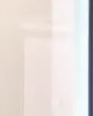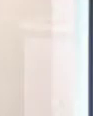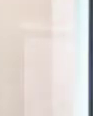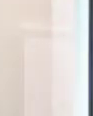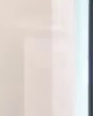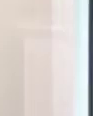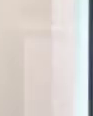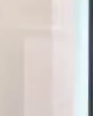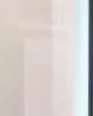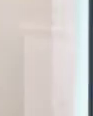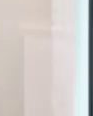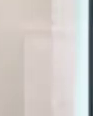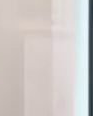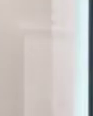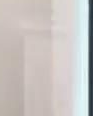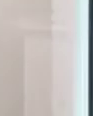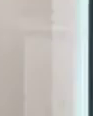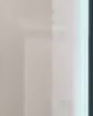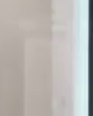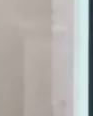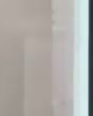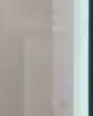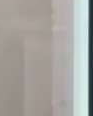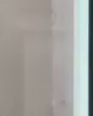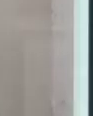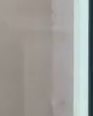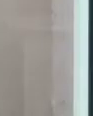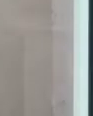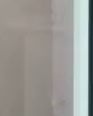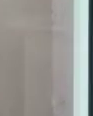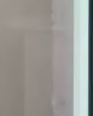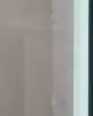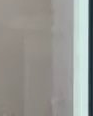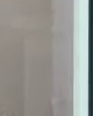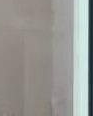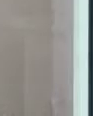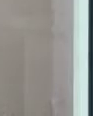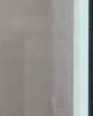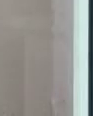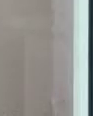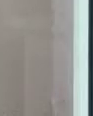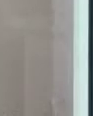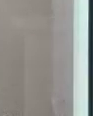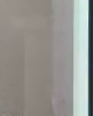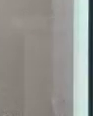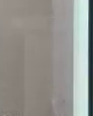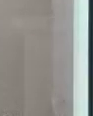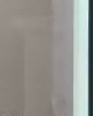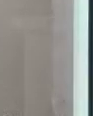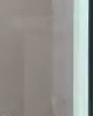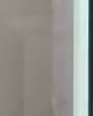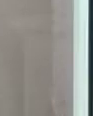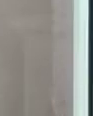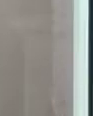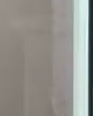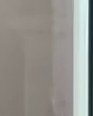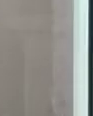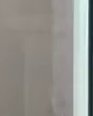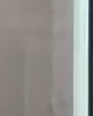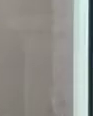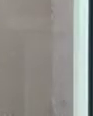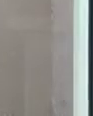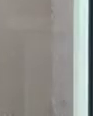informações, mas ele só abastece o sistema lá na unidade básica de saúde. E aí isso gera um retrabalho, né? Porque a gente faz o trabalho na casa, depois tem que fazer o